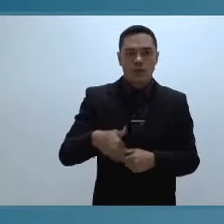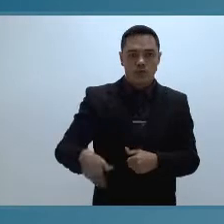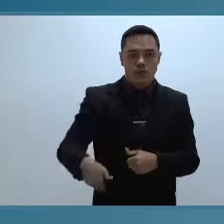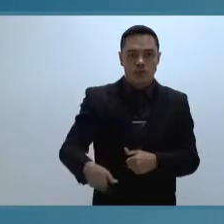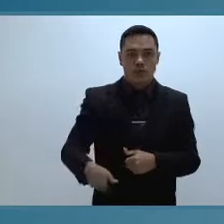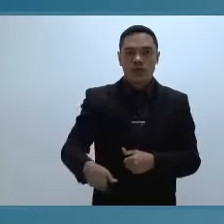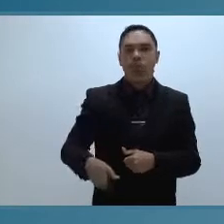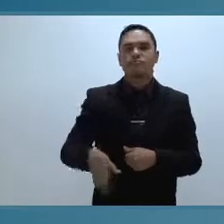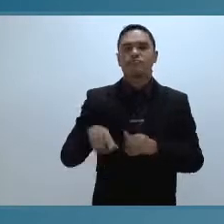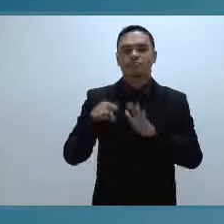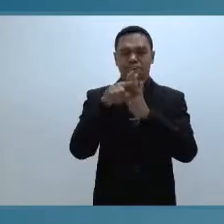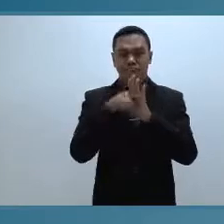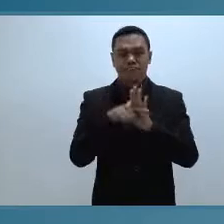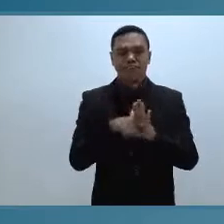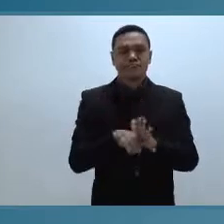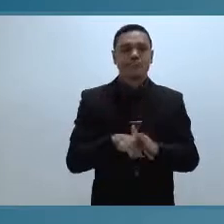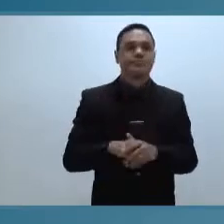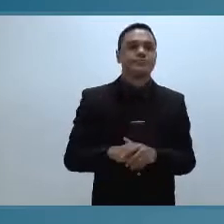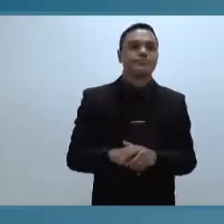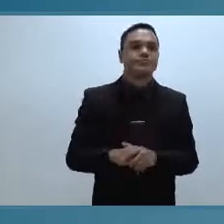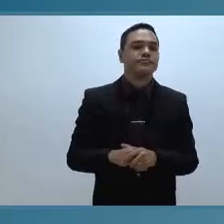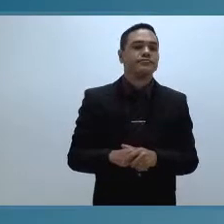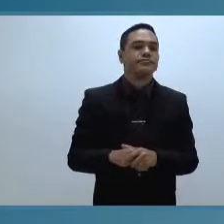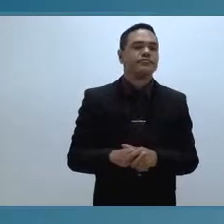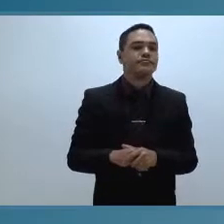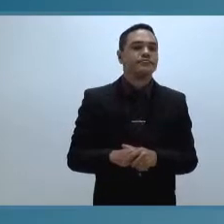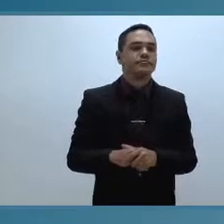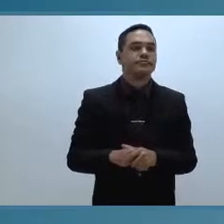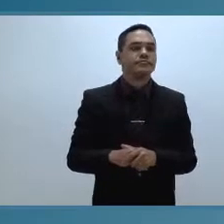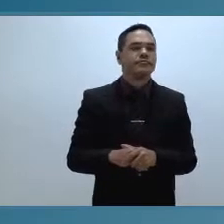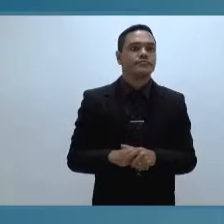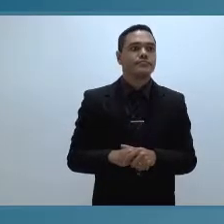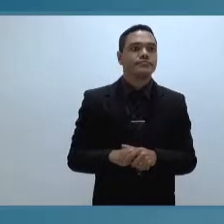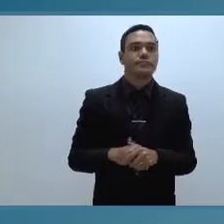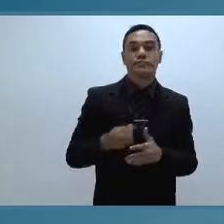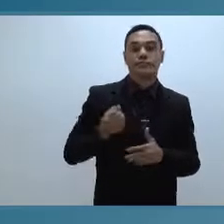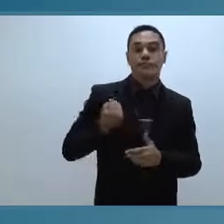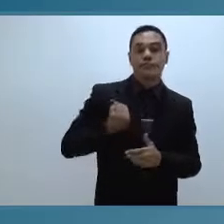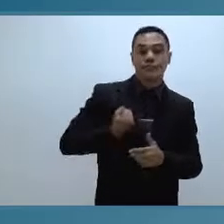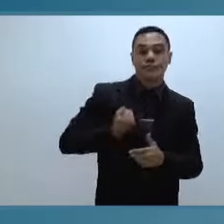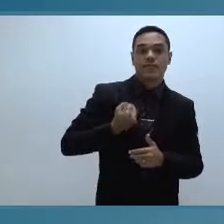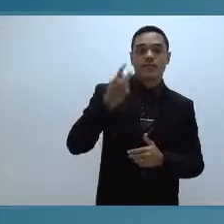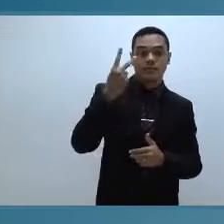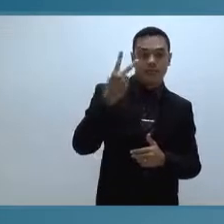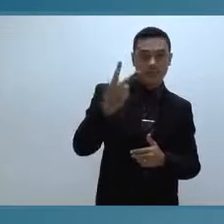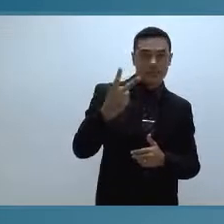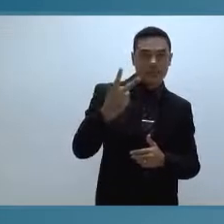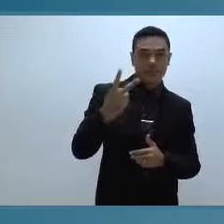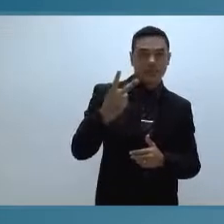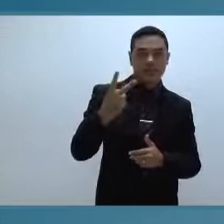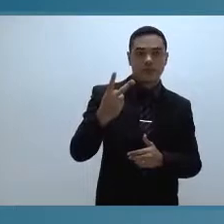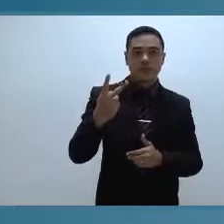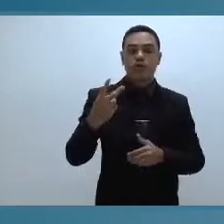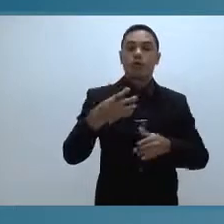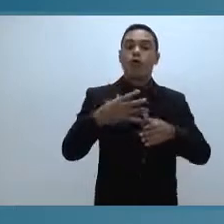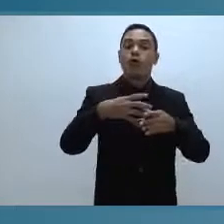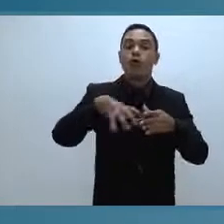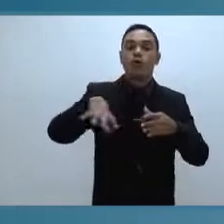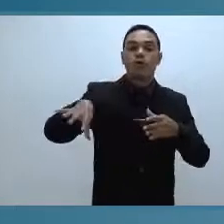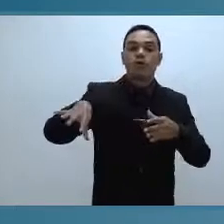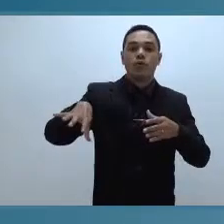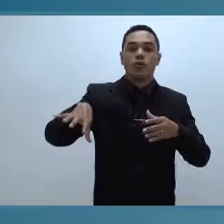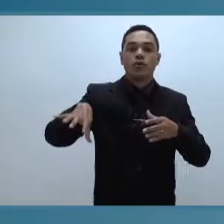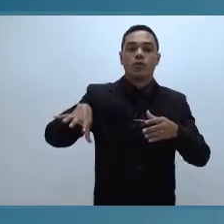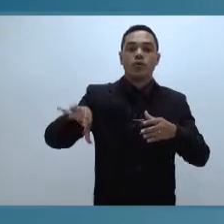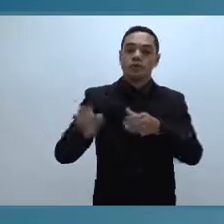O feito de número 2 é o requerimento de autorização para residir fora da respectiva comarca, formulado pela